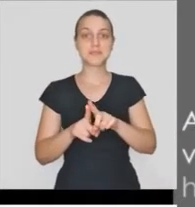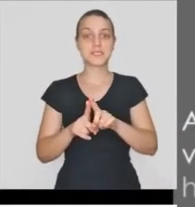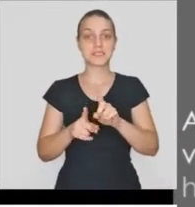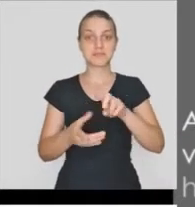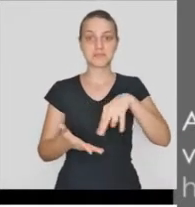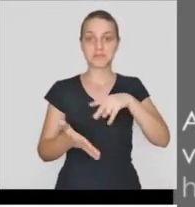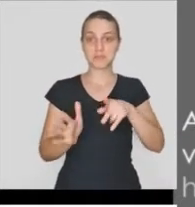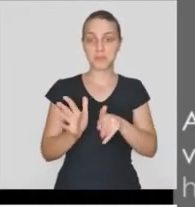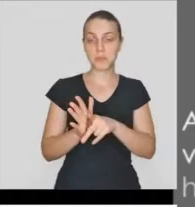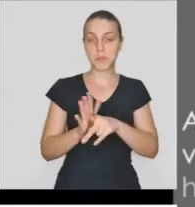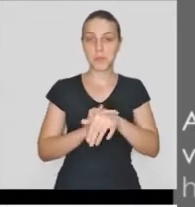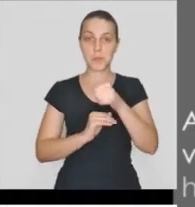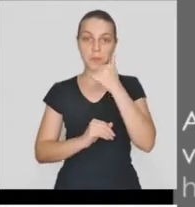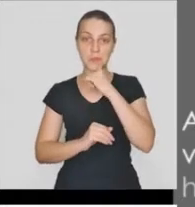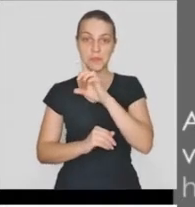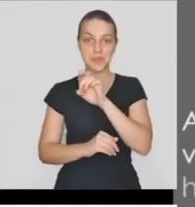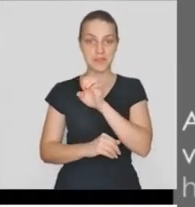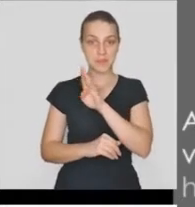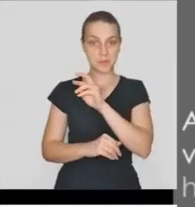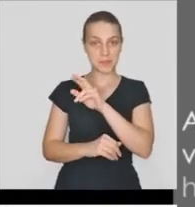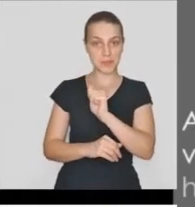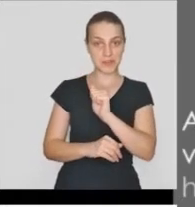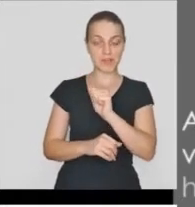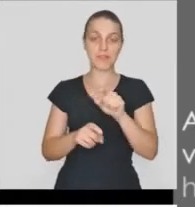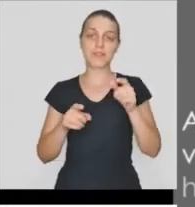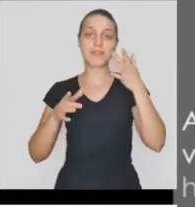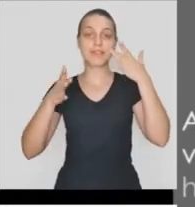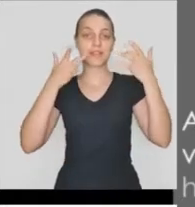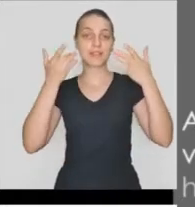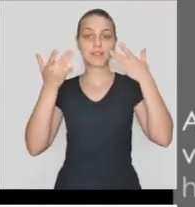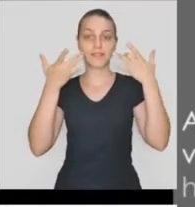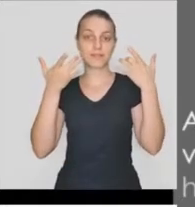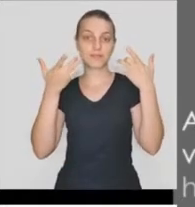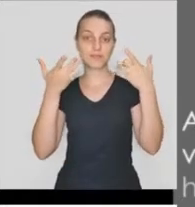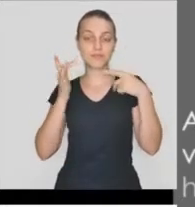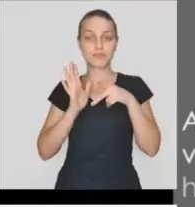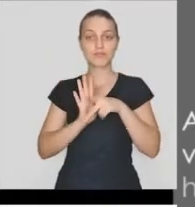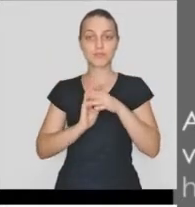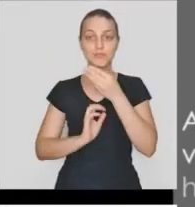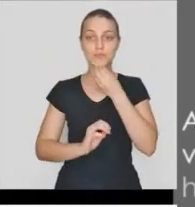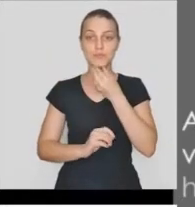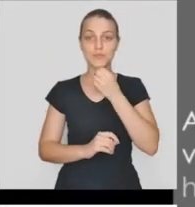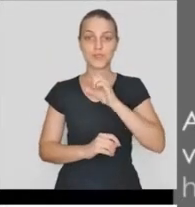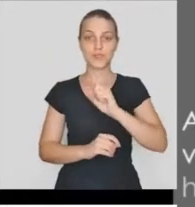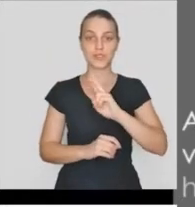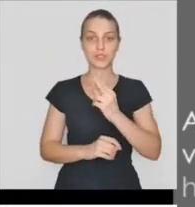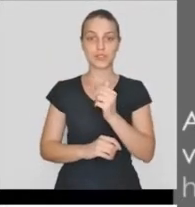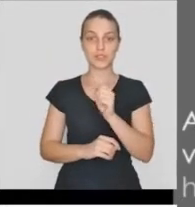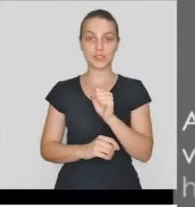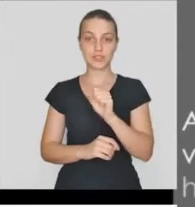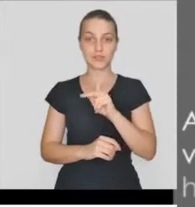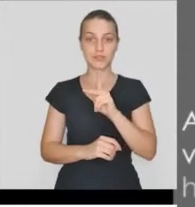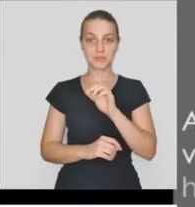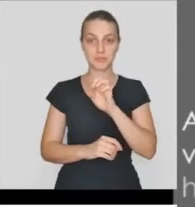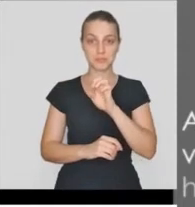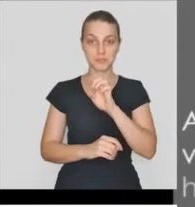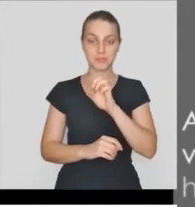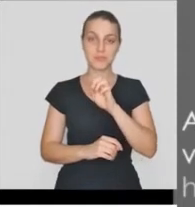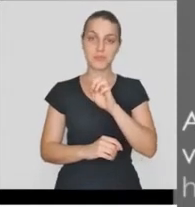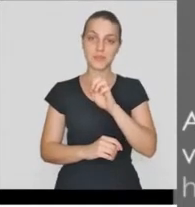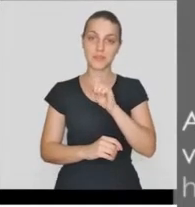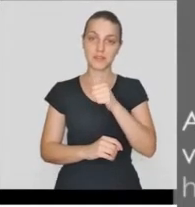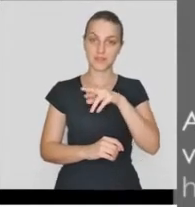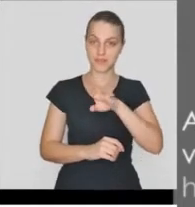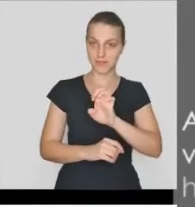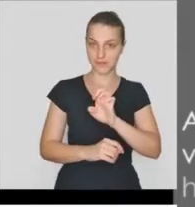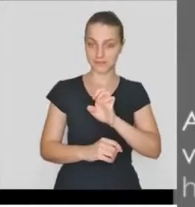Colker, e o teatro de Shakespeare, no momento em que Hamlet toma a caveira do bobo da